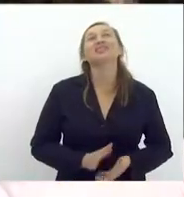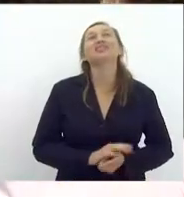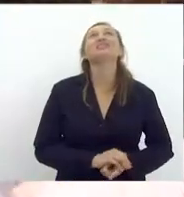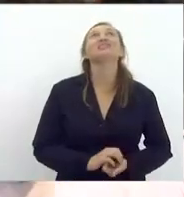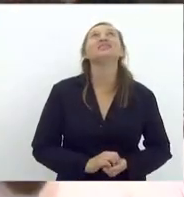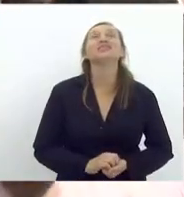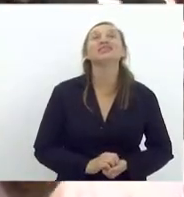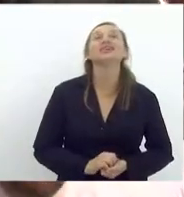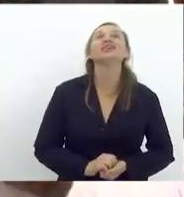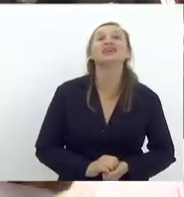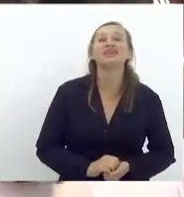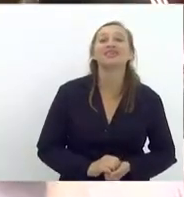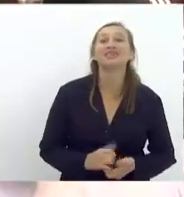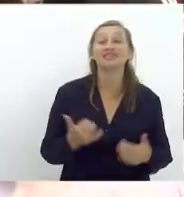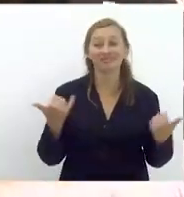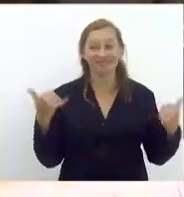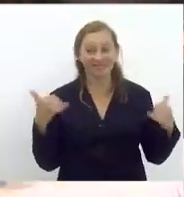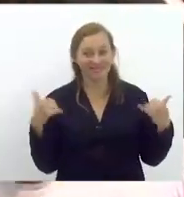valeu